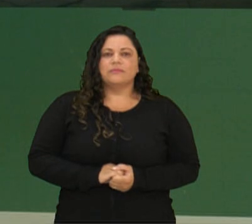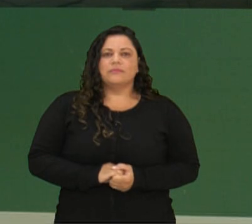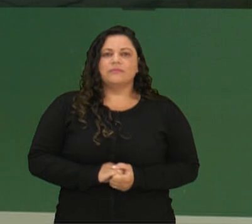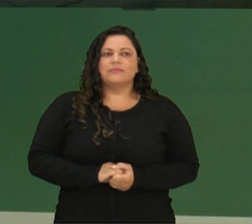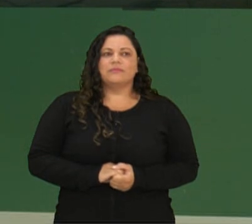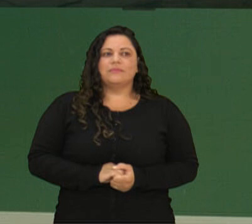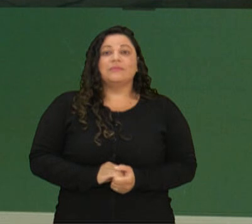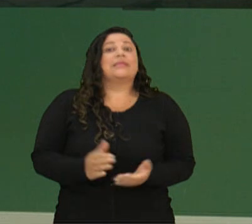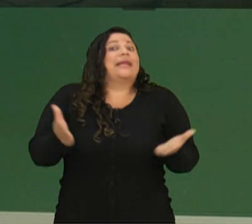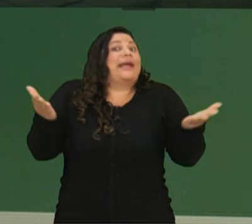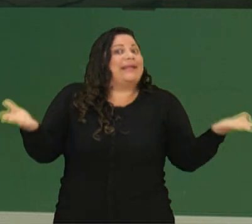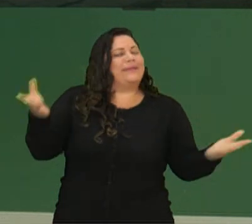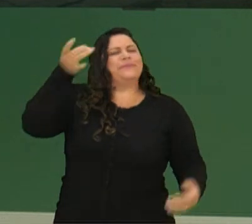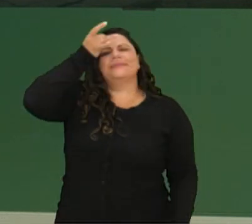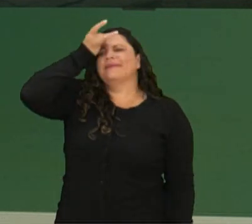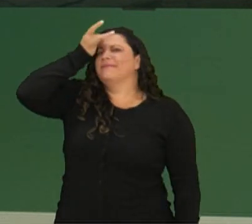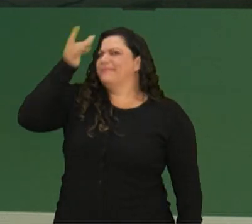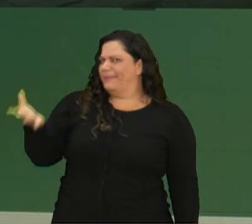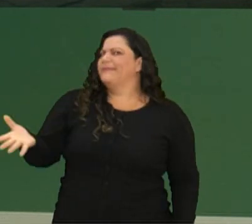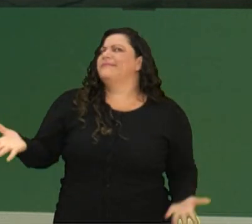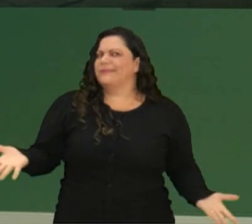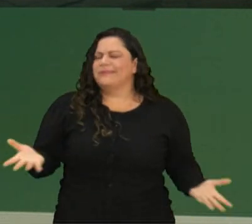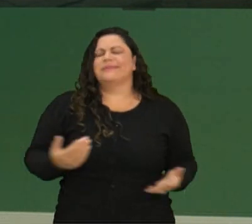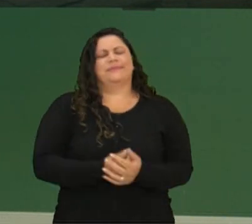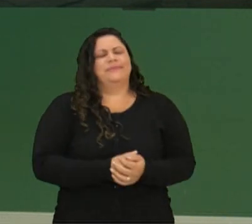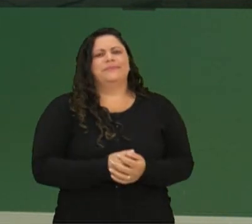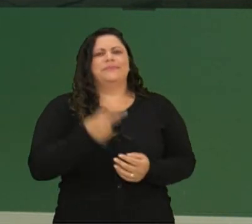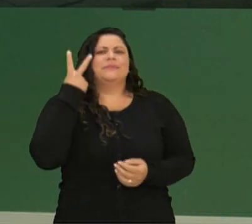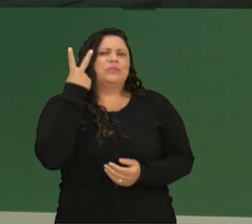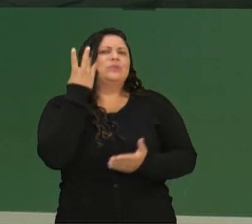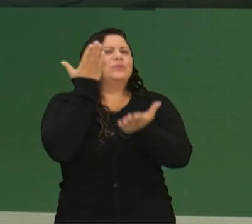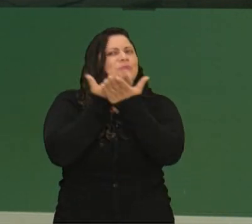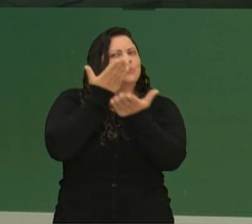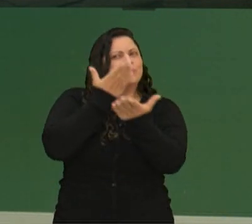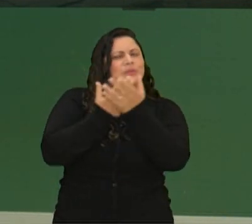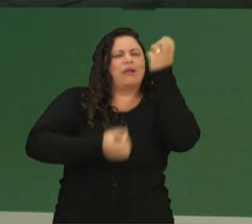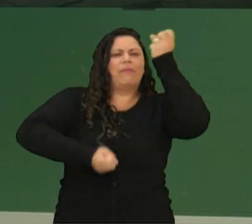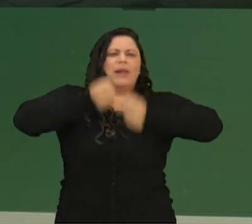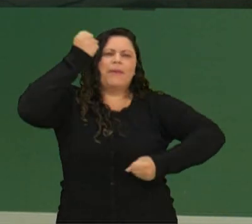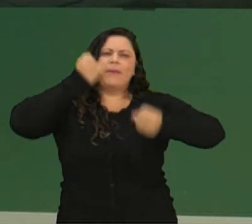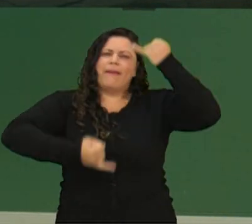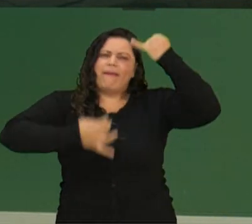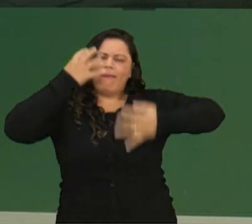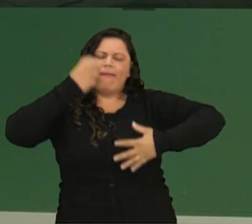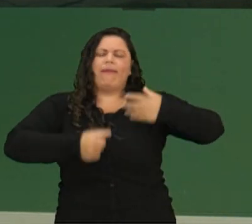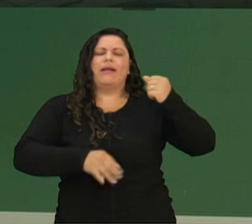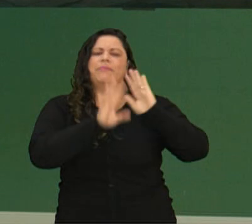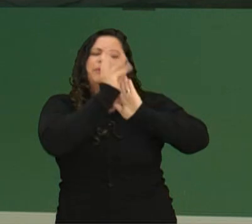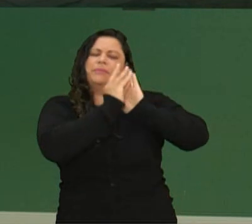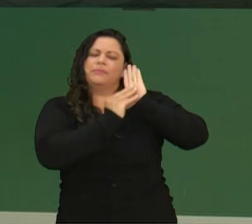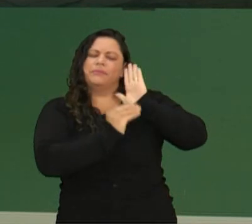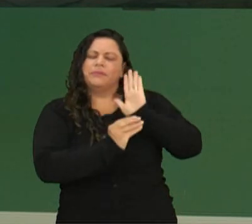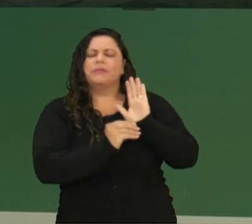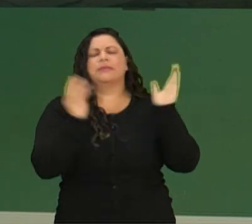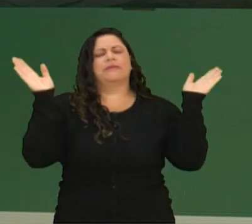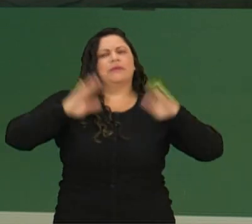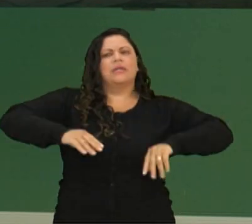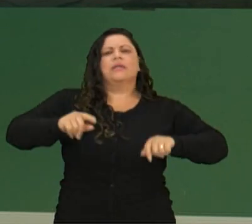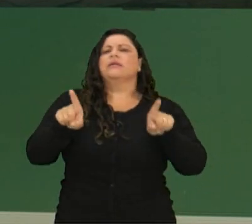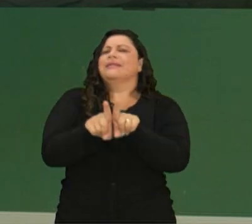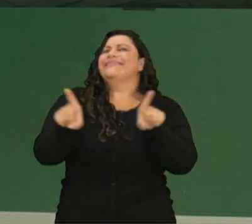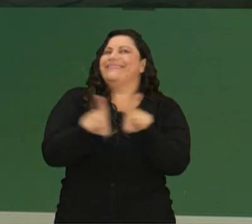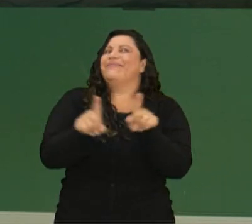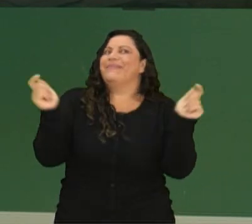Então, esse estava bem fácil, né? A gente ficou 2 aulas falando sobre elementos do sangue, falamos até sobre o hemograma na aula